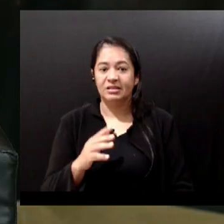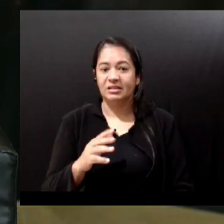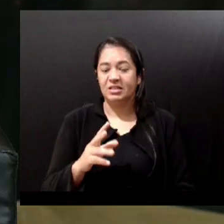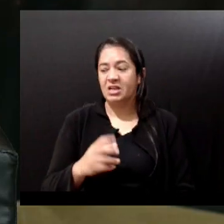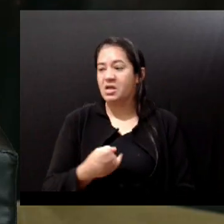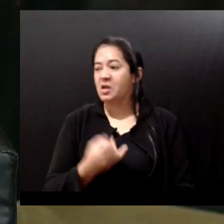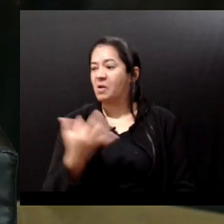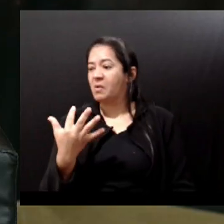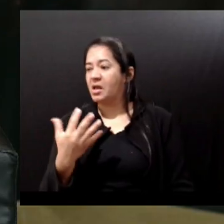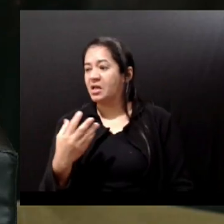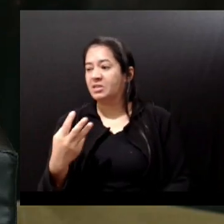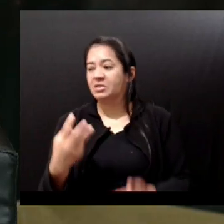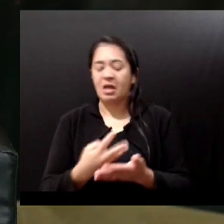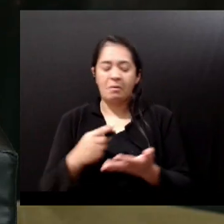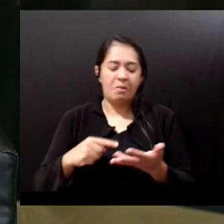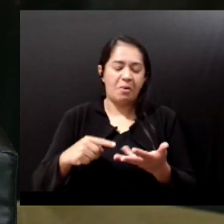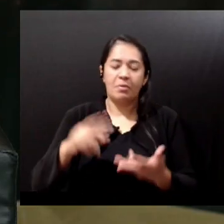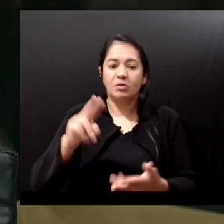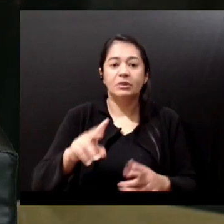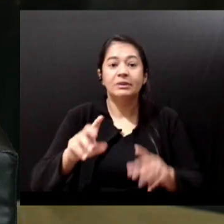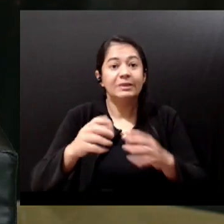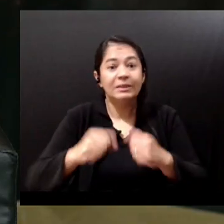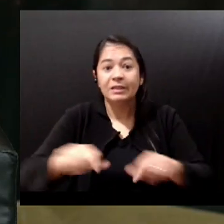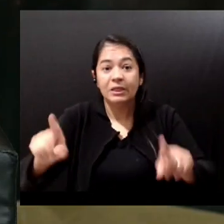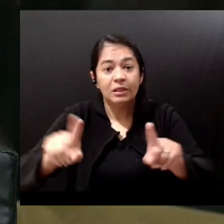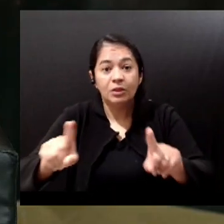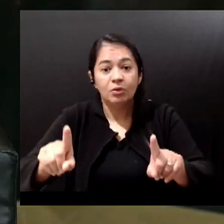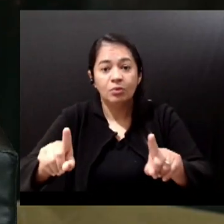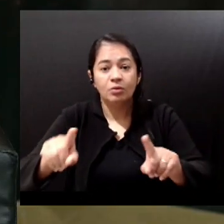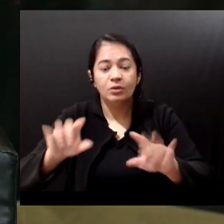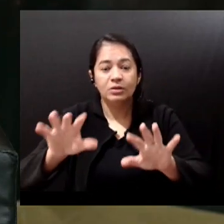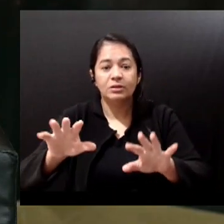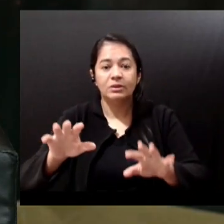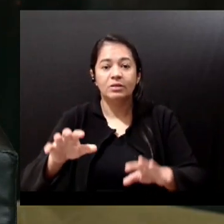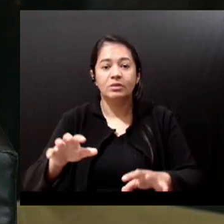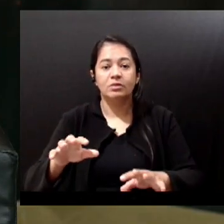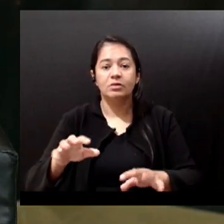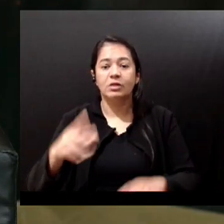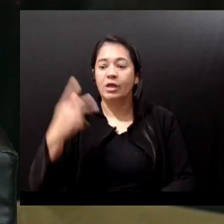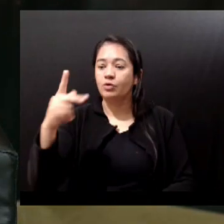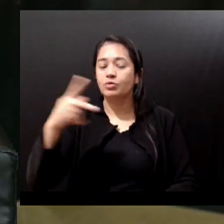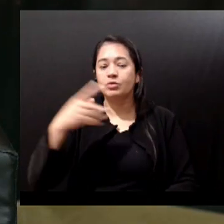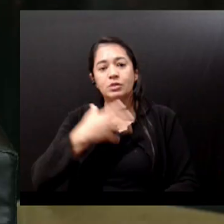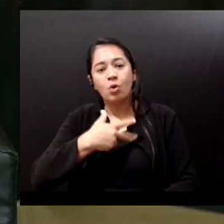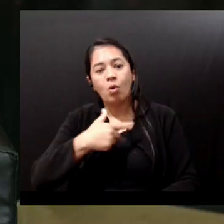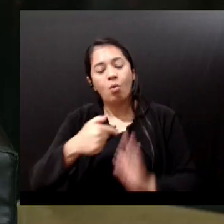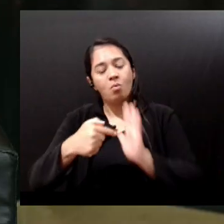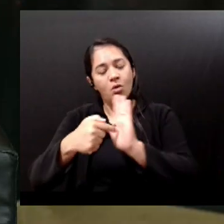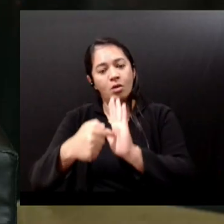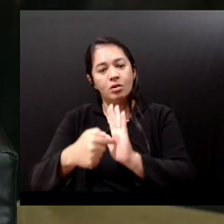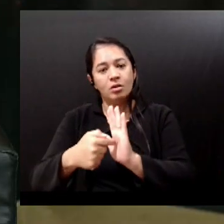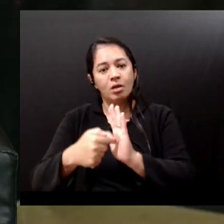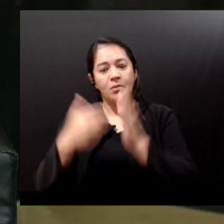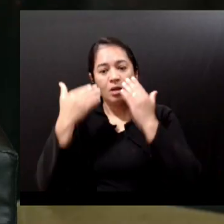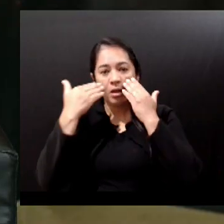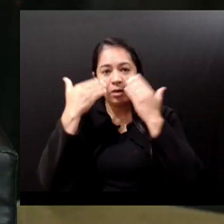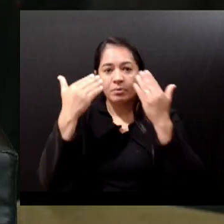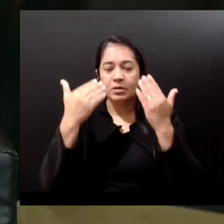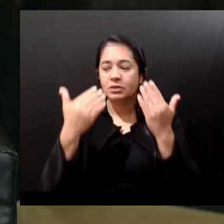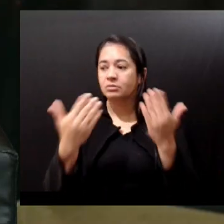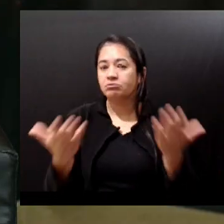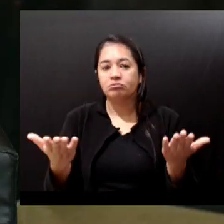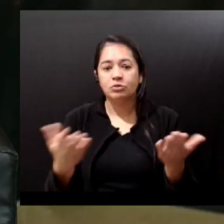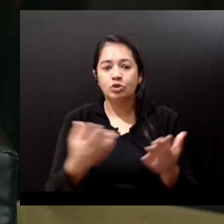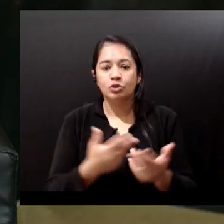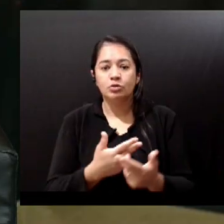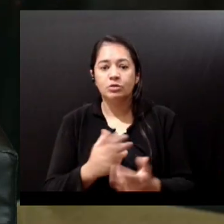utilizar para comer? Não é isso, né? Etiqueta é o seu comportamento, mediante a situação que você está no